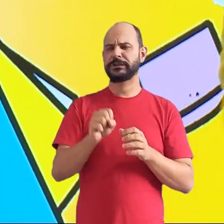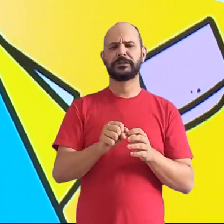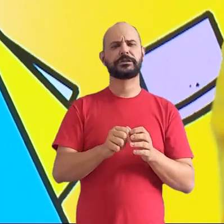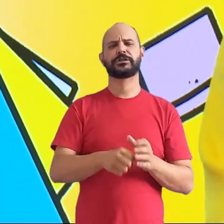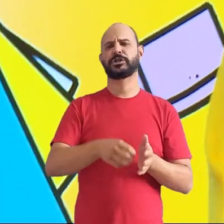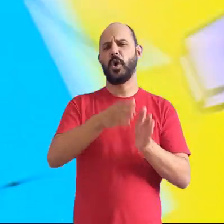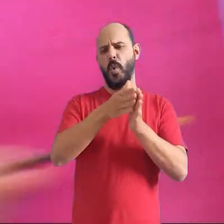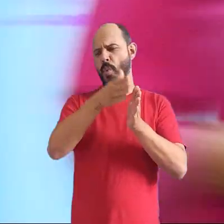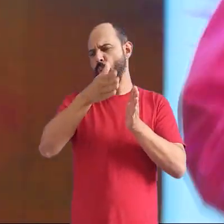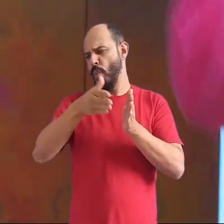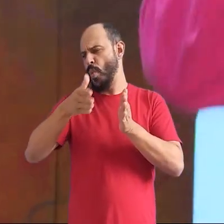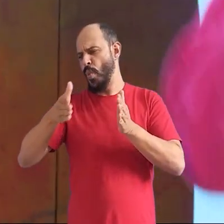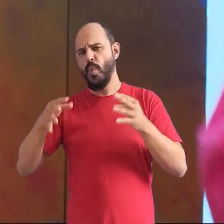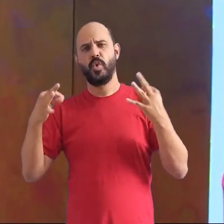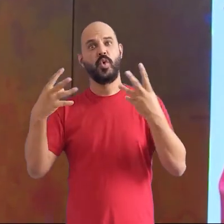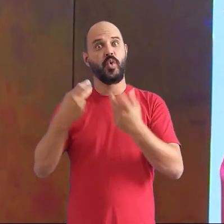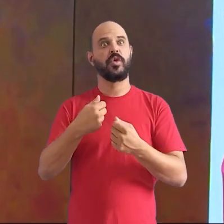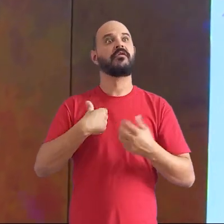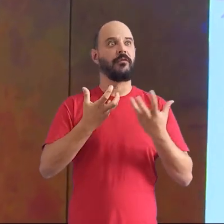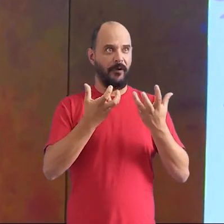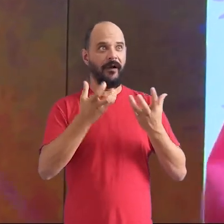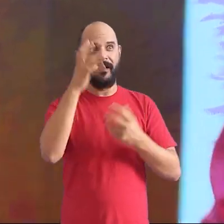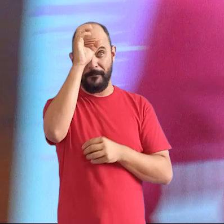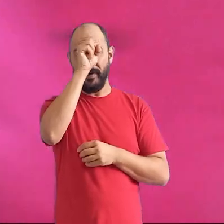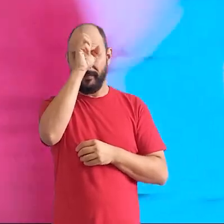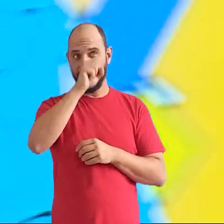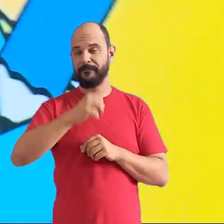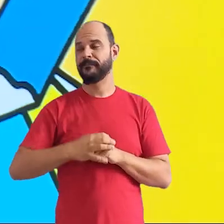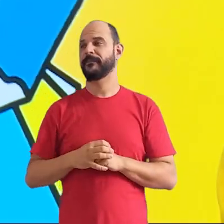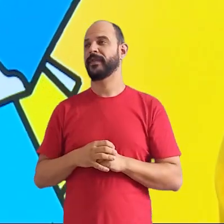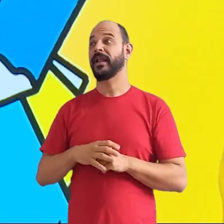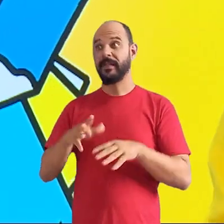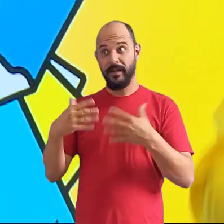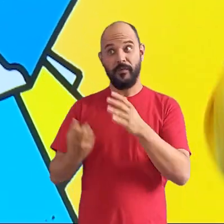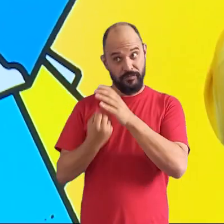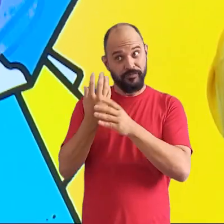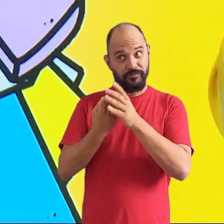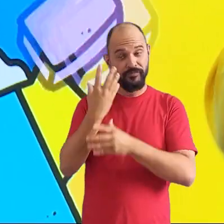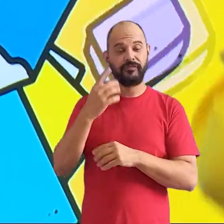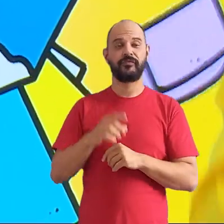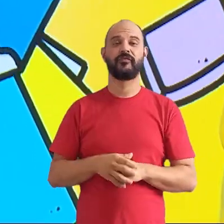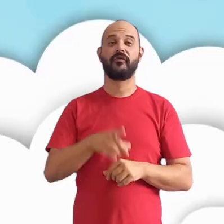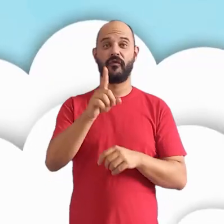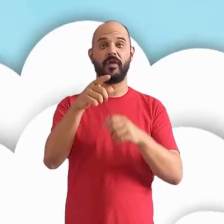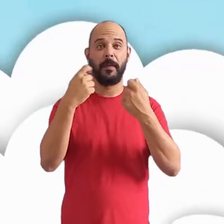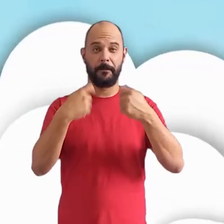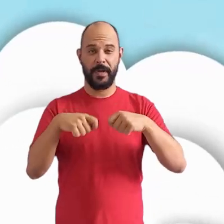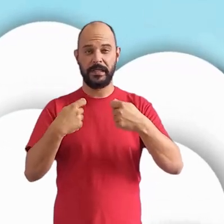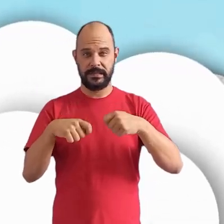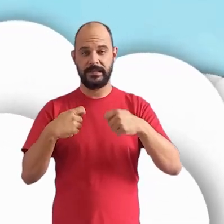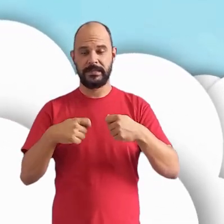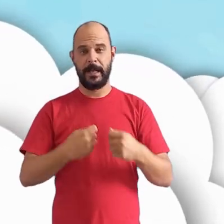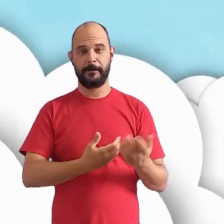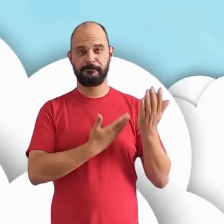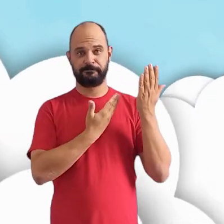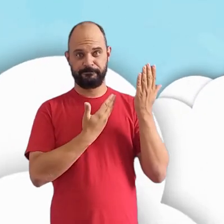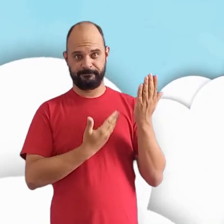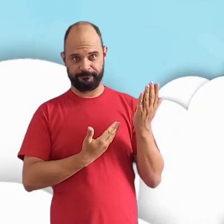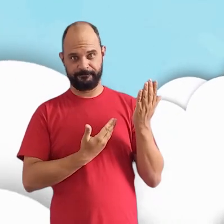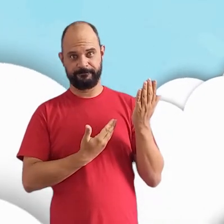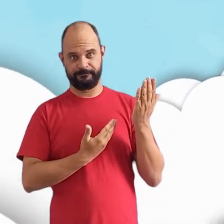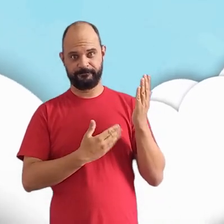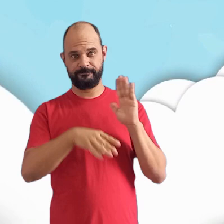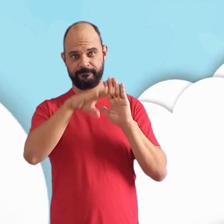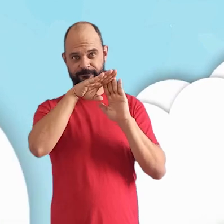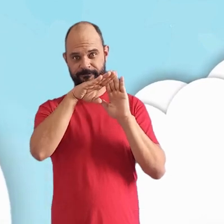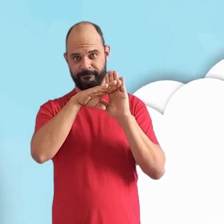Todas as etapas. Quero aprender. Então, bora produzir. Você vai precisar de...